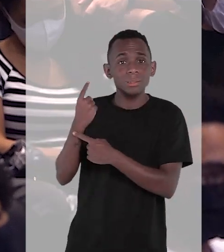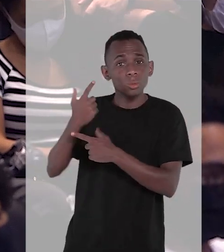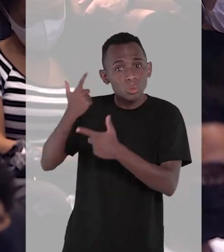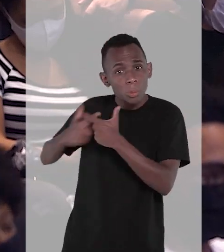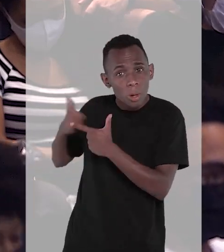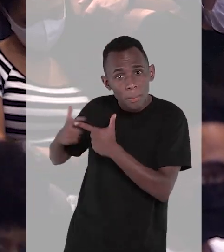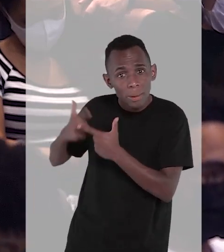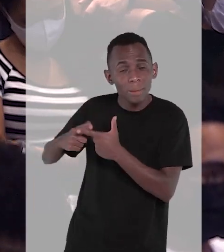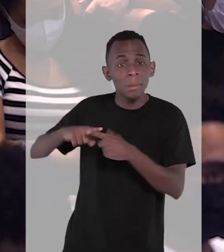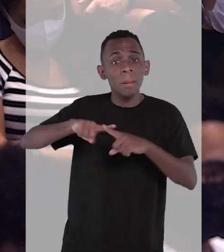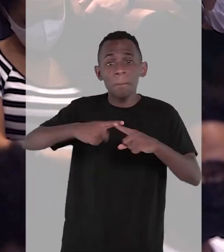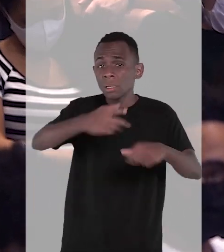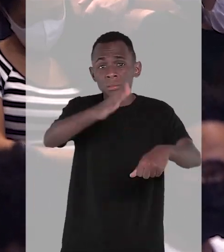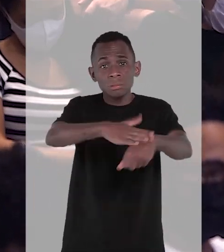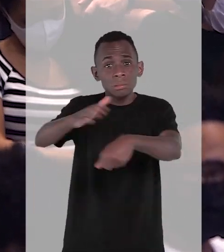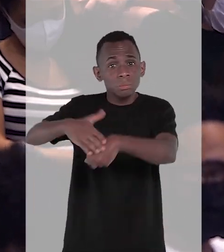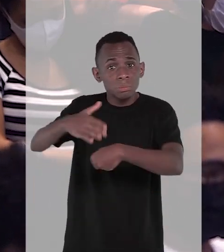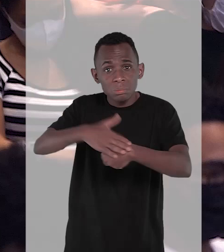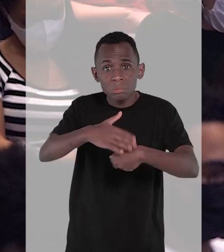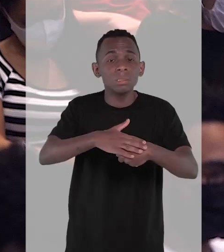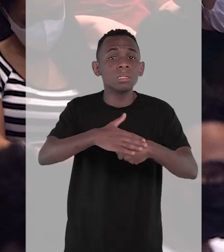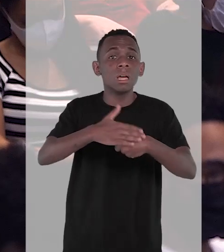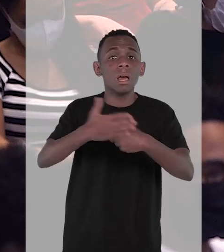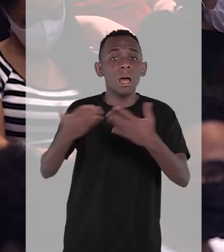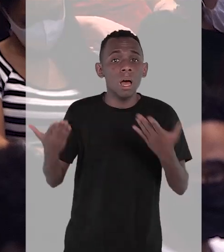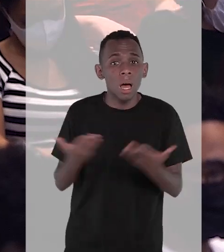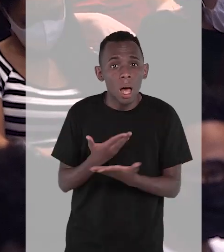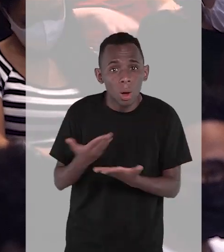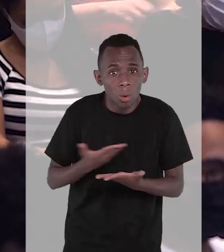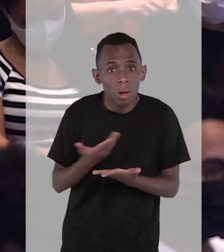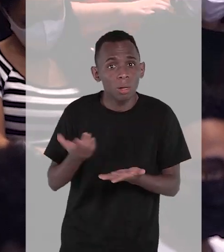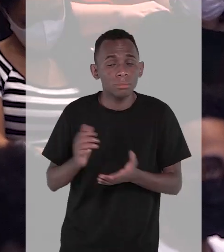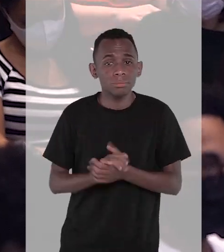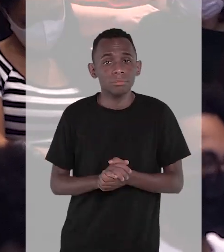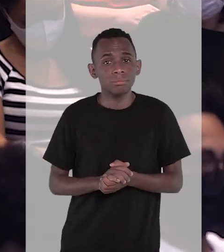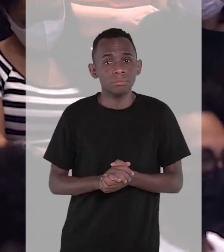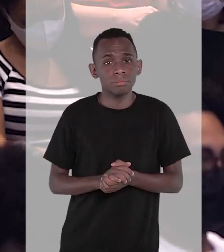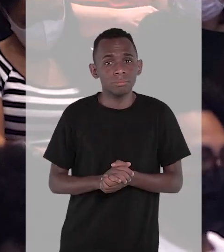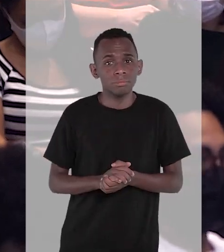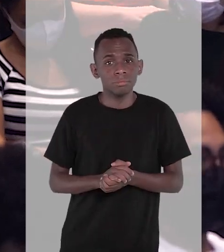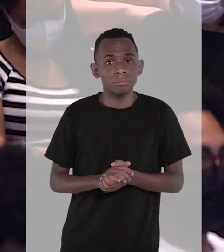isso, e elas, pessoalmente, chegaram, por exemplo,